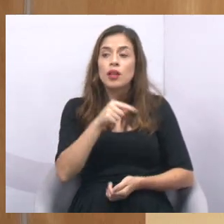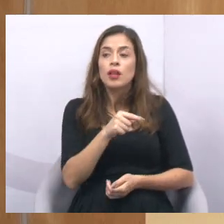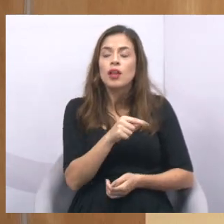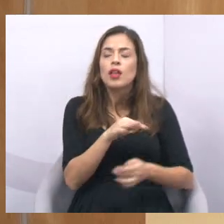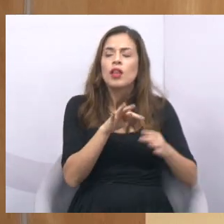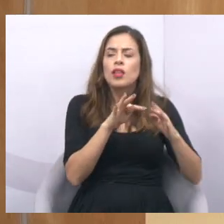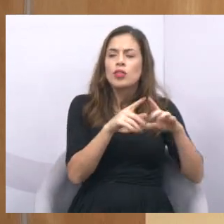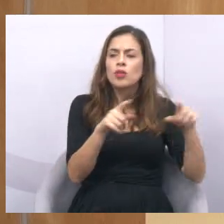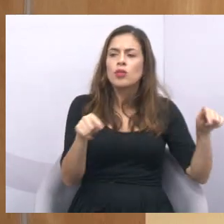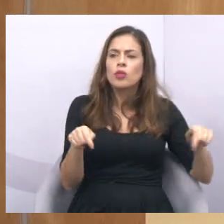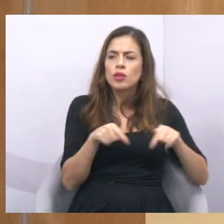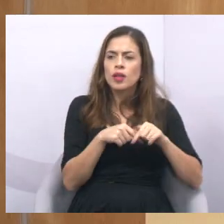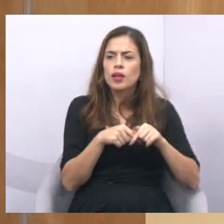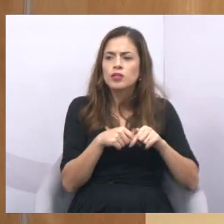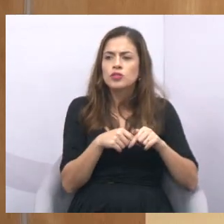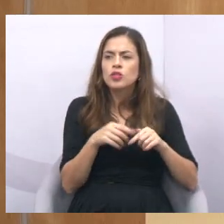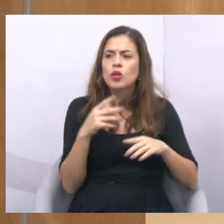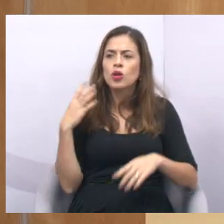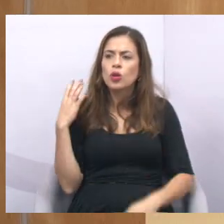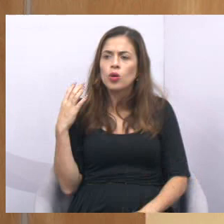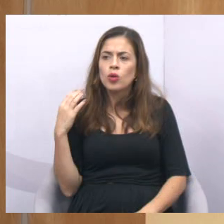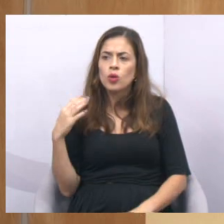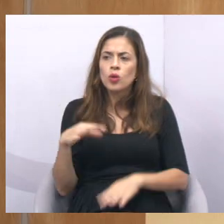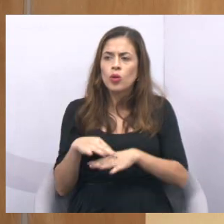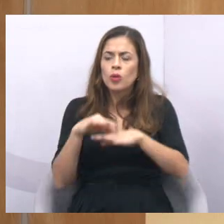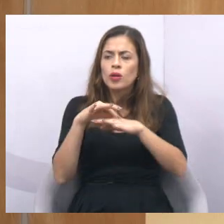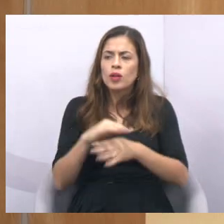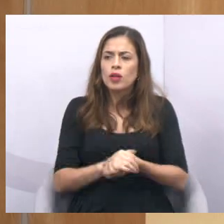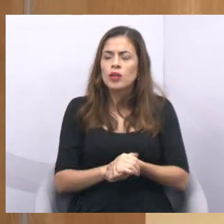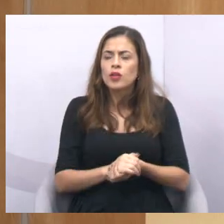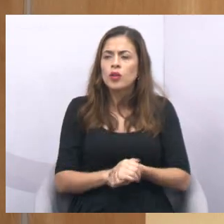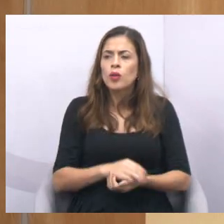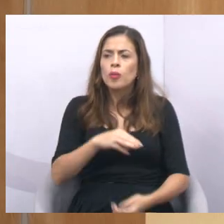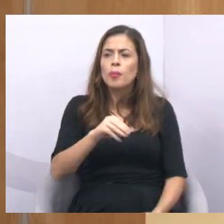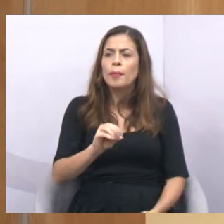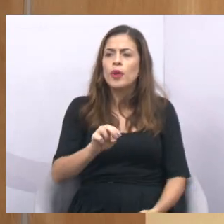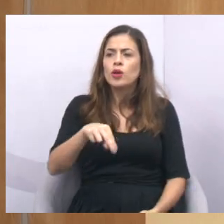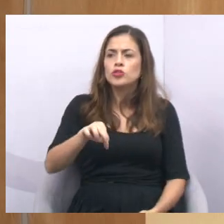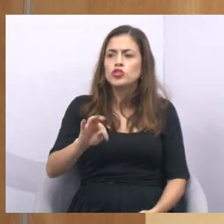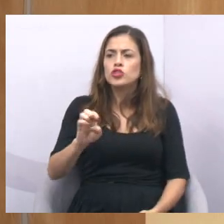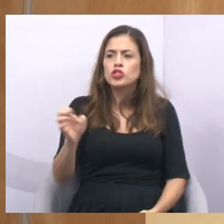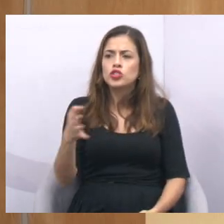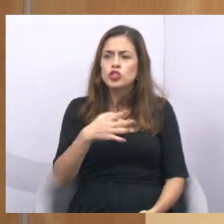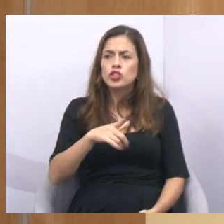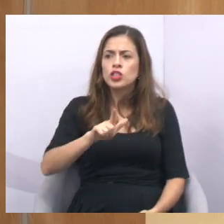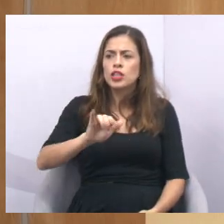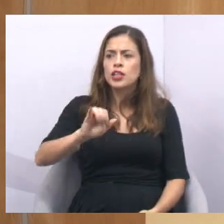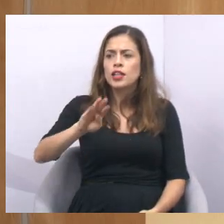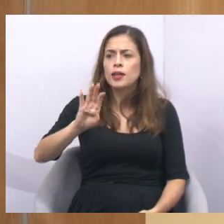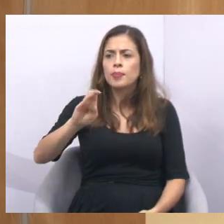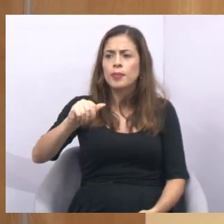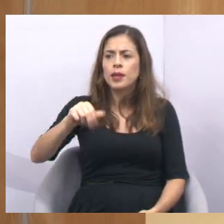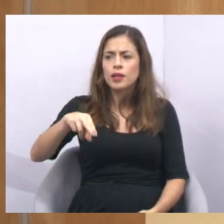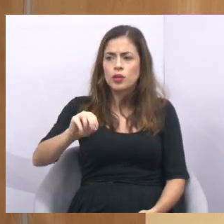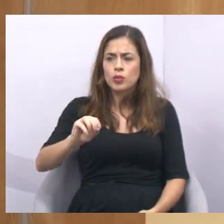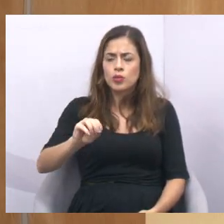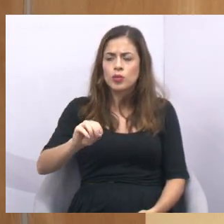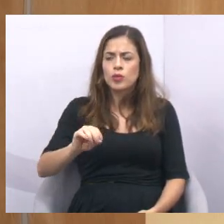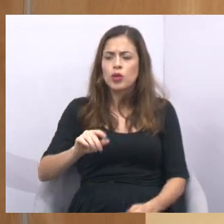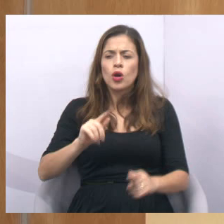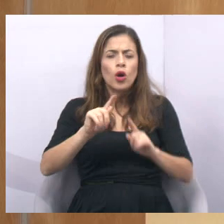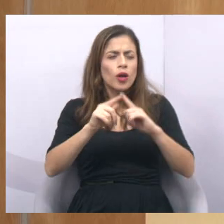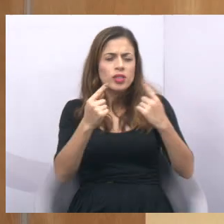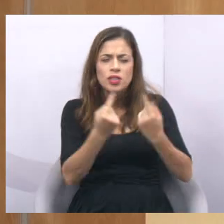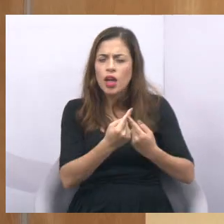Monte Líbano, Cadum jogando, Pipoca, Israel, um time fabuloso. E do outro